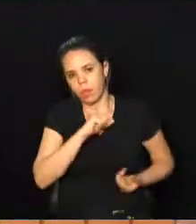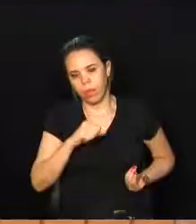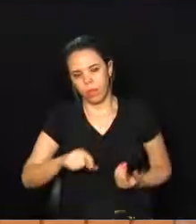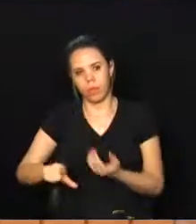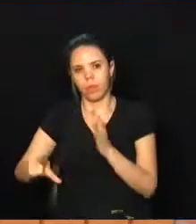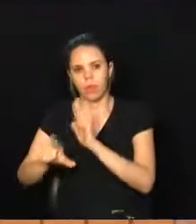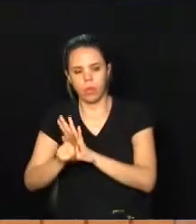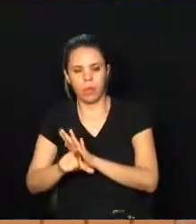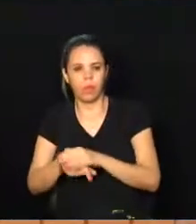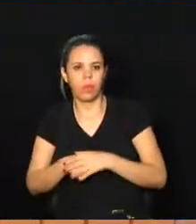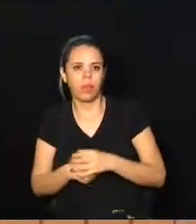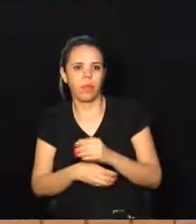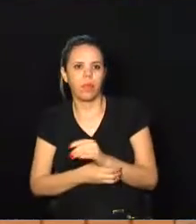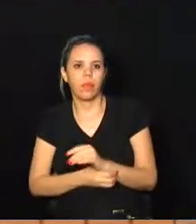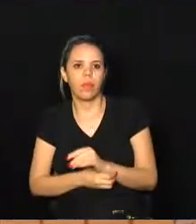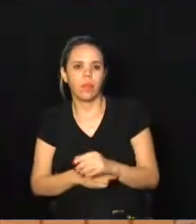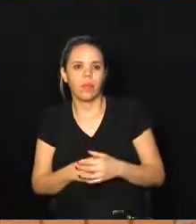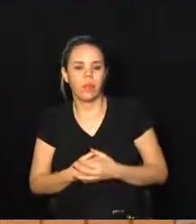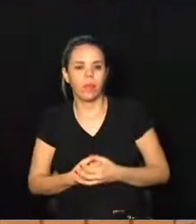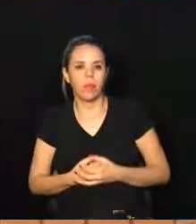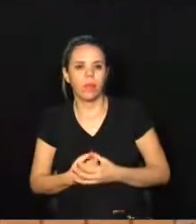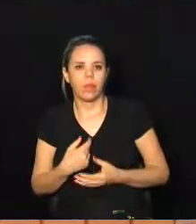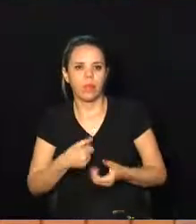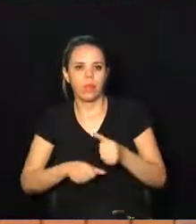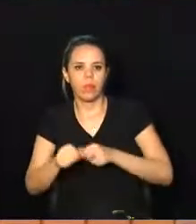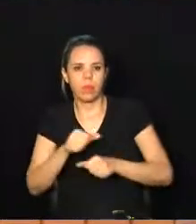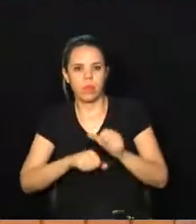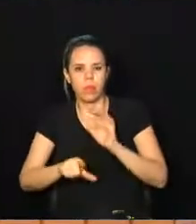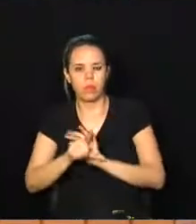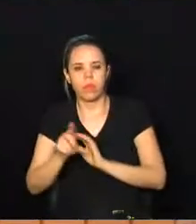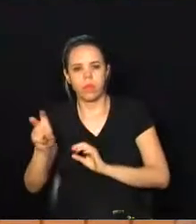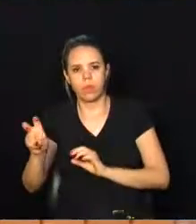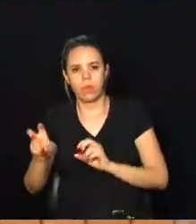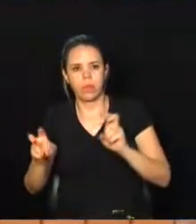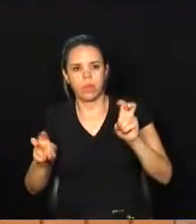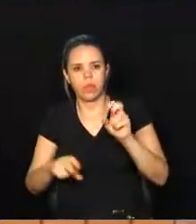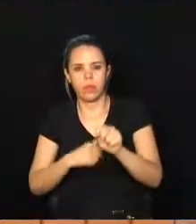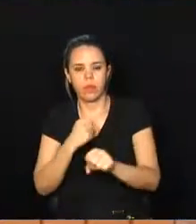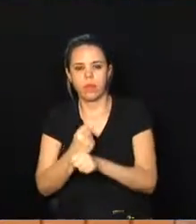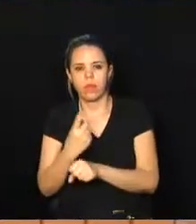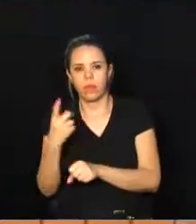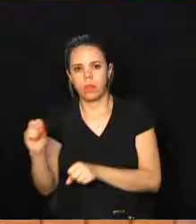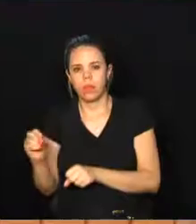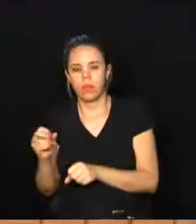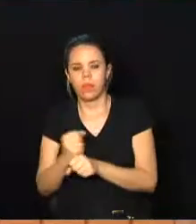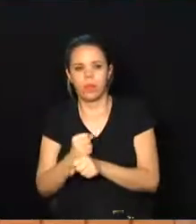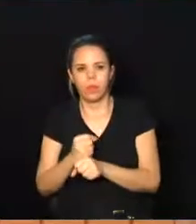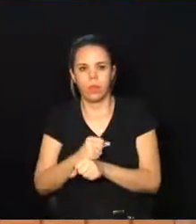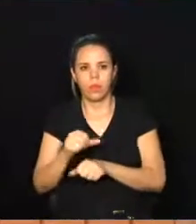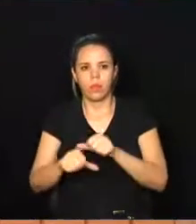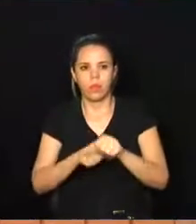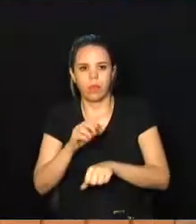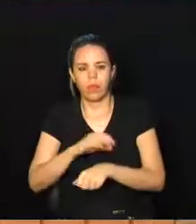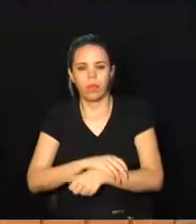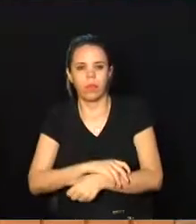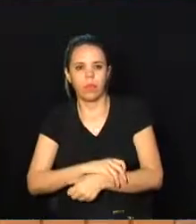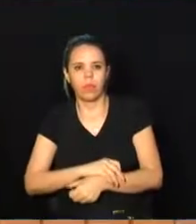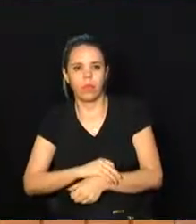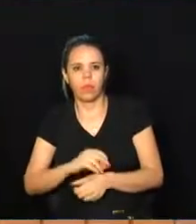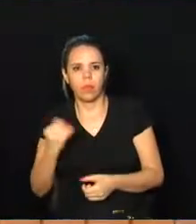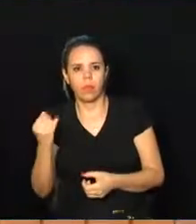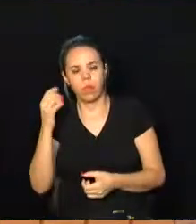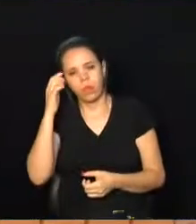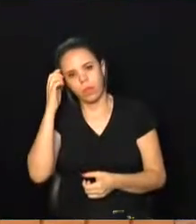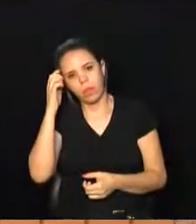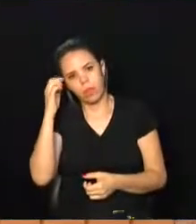né? A gente troca a lei de 5 em 5 anos, lá 10 em 10 anos vai ter uma mudança mais